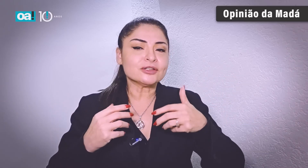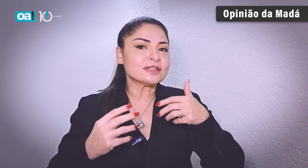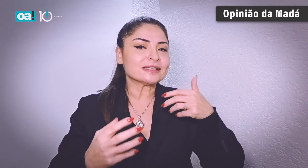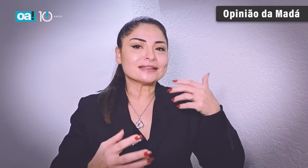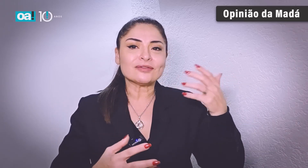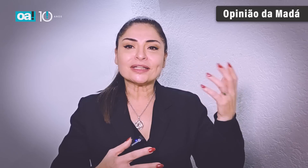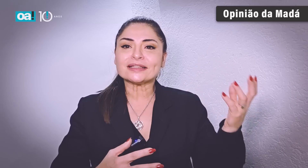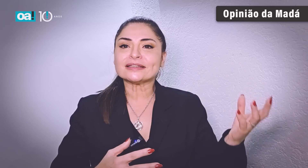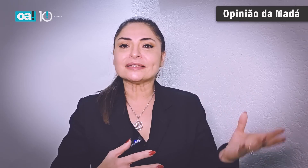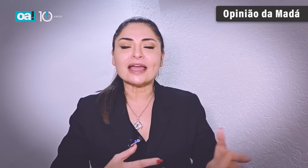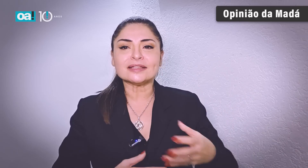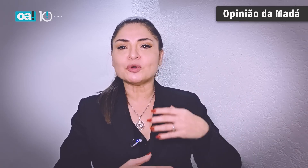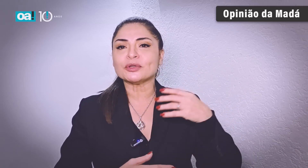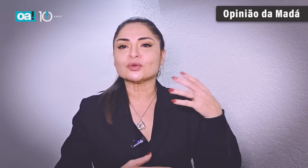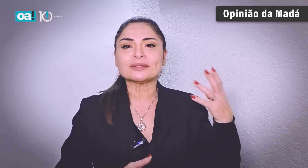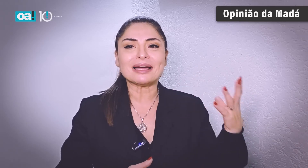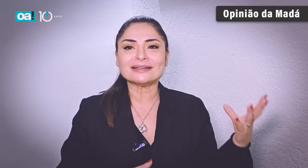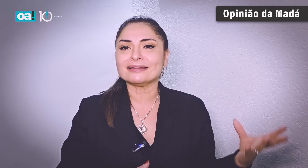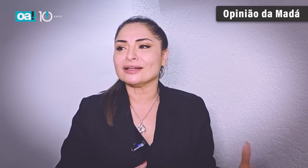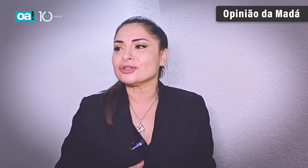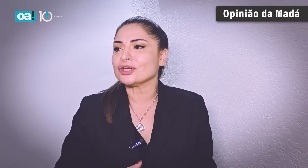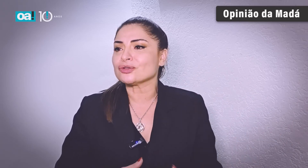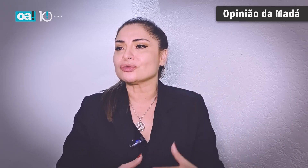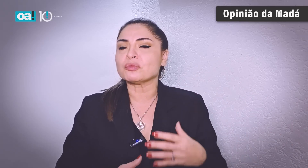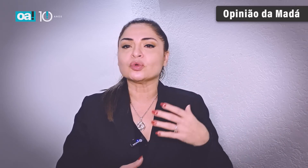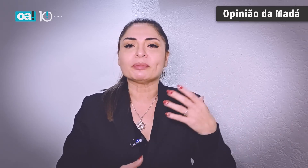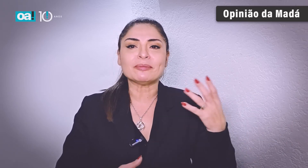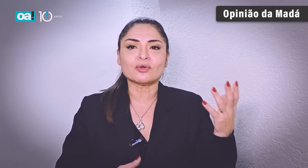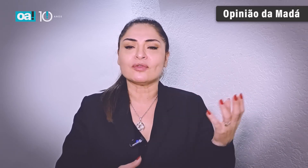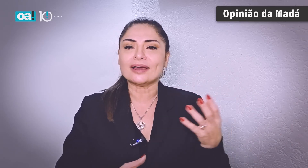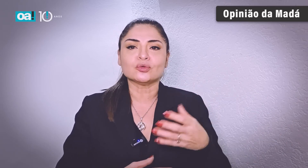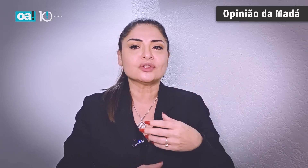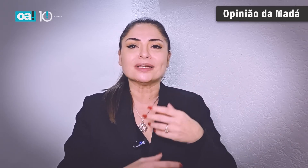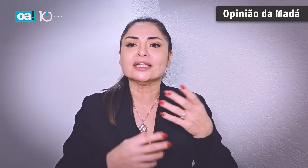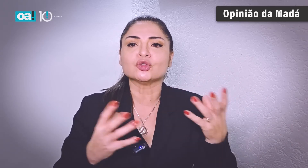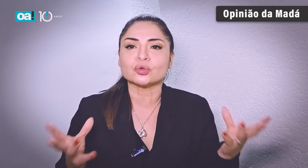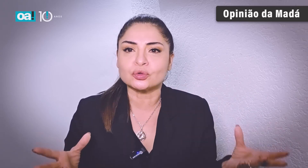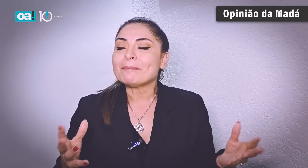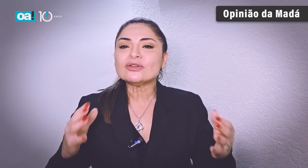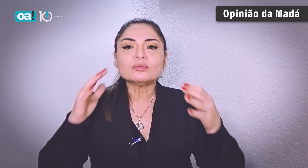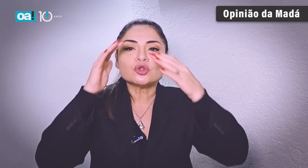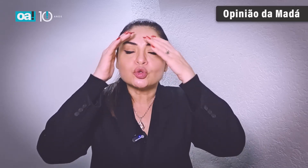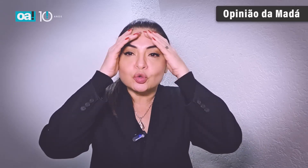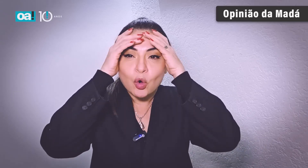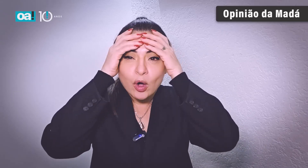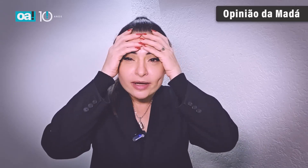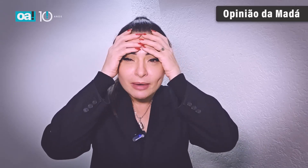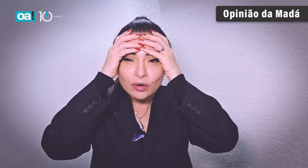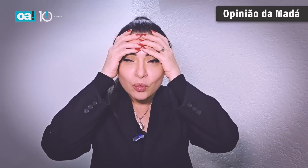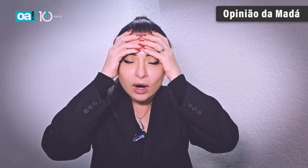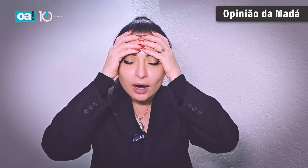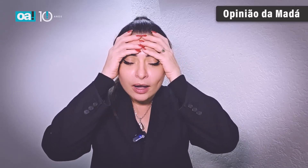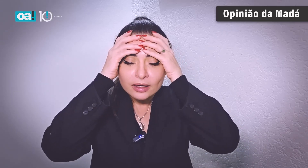que ele disse que estava entre as 10 mil pessoas mais inteligentes do mundo para ir para o Vale dos Silícios. Mas uma